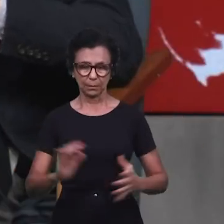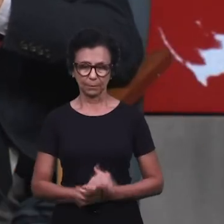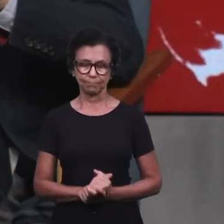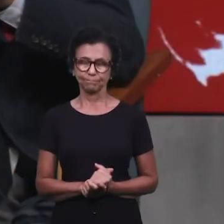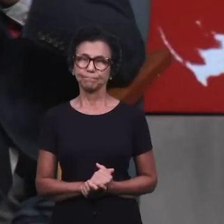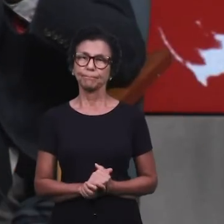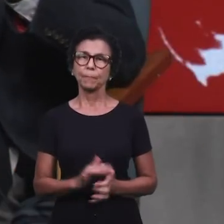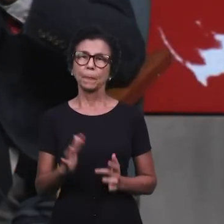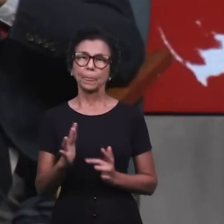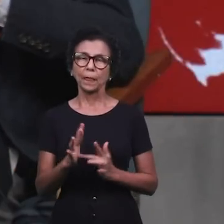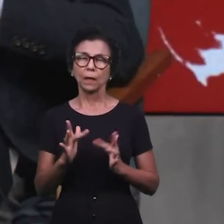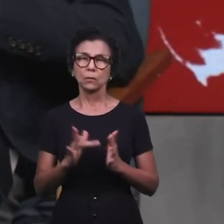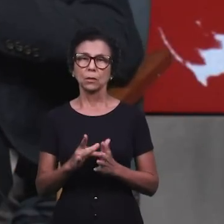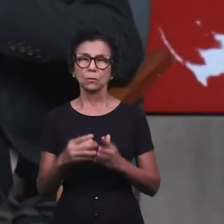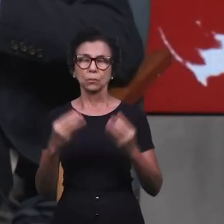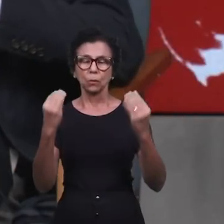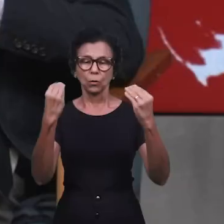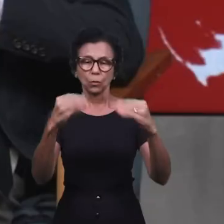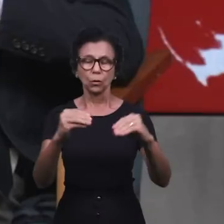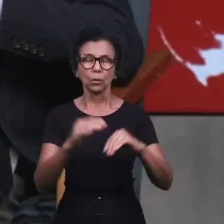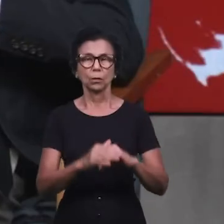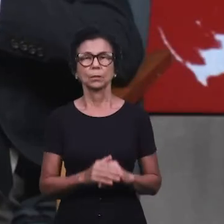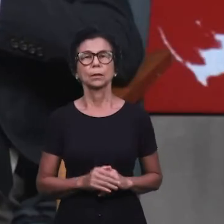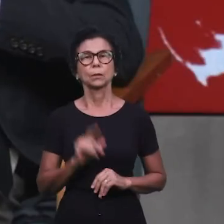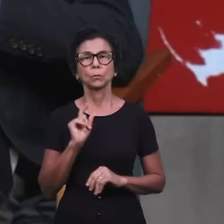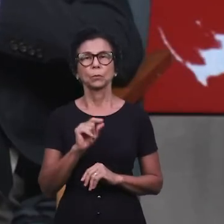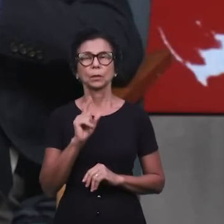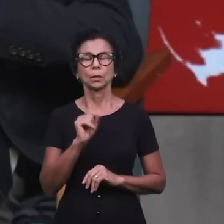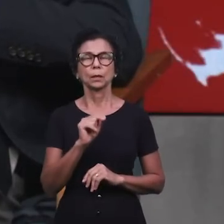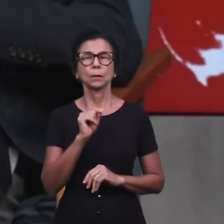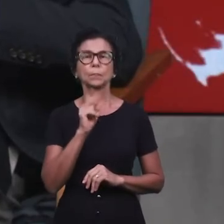pão e vinho.